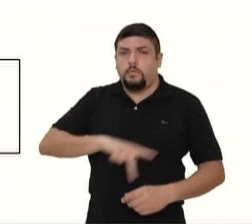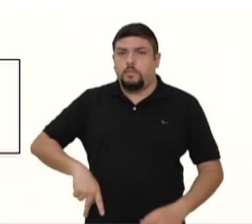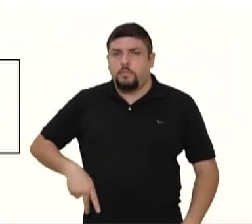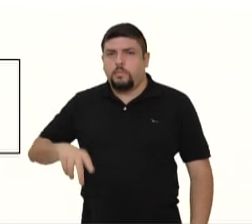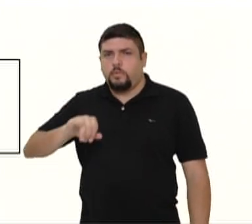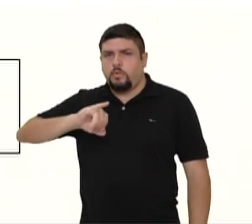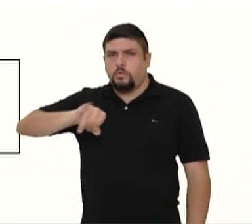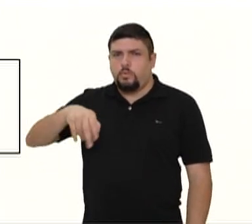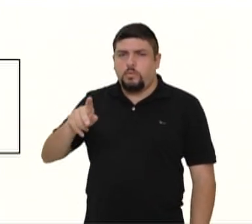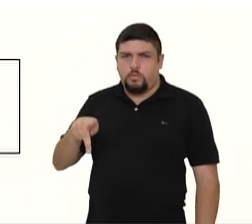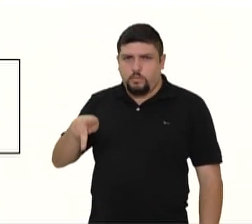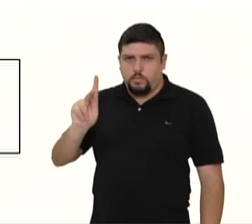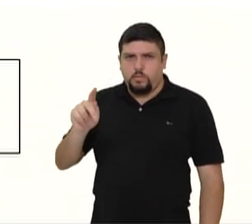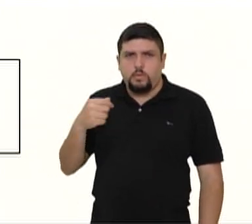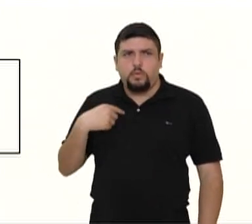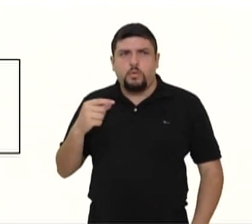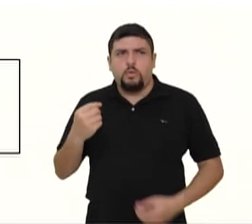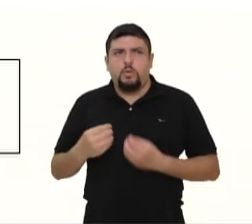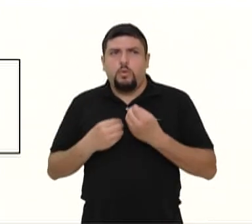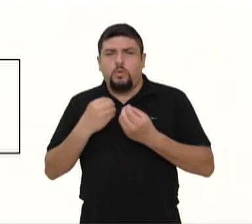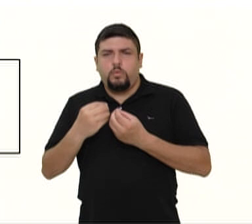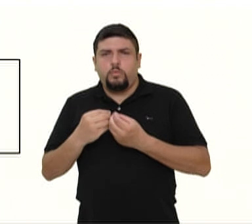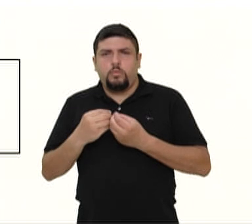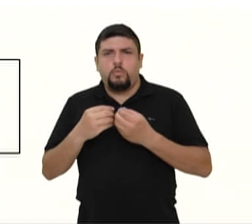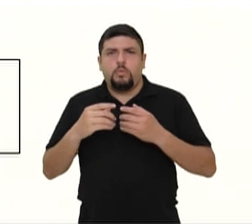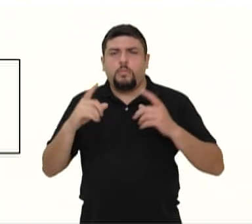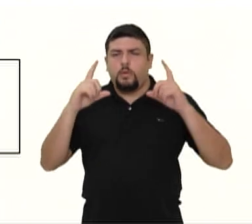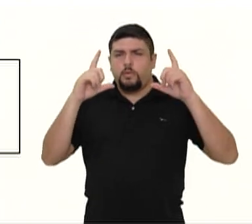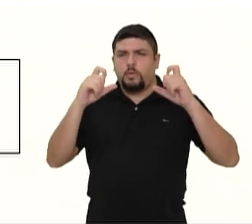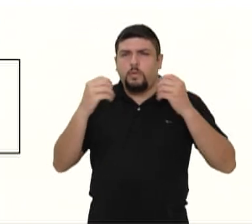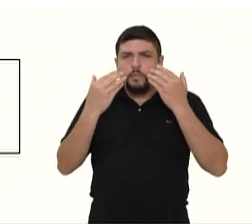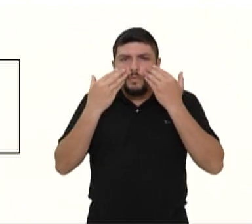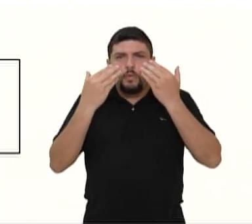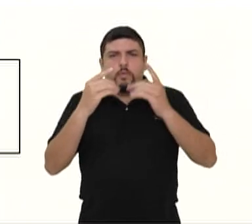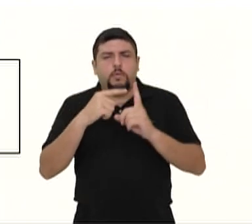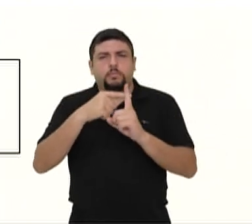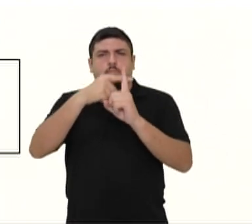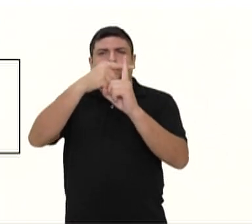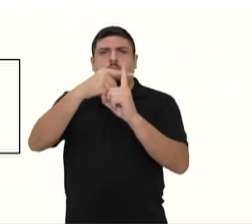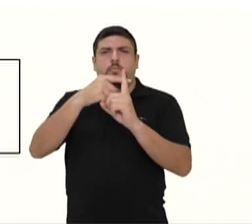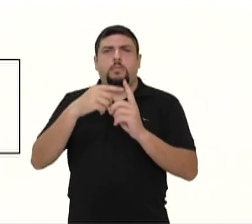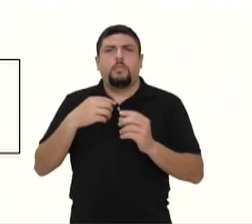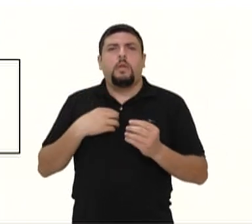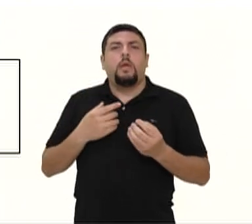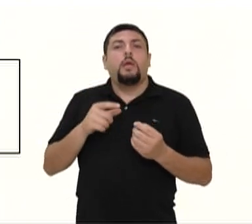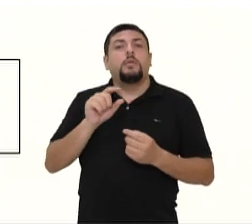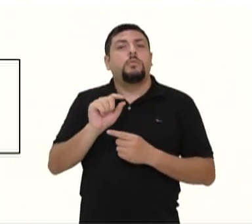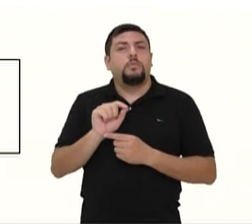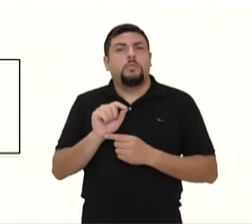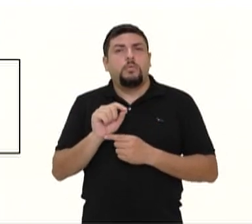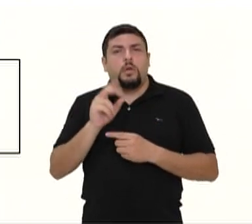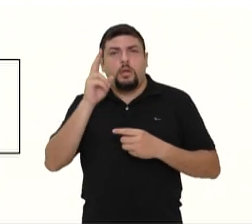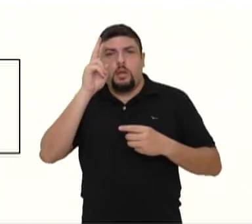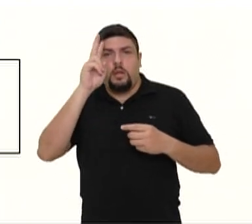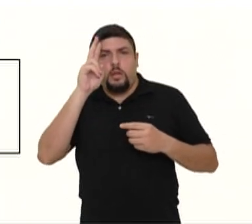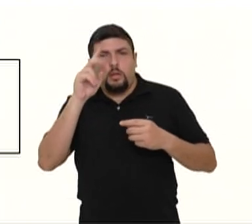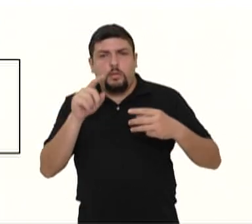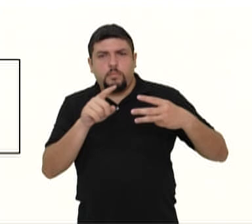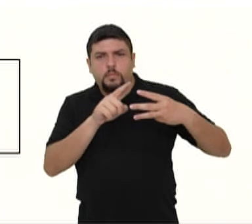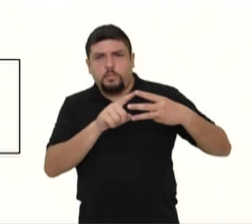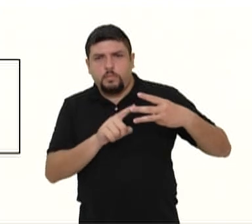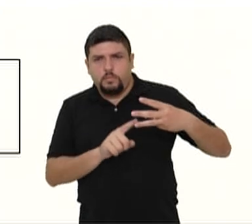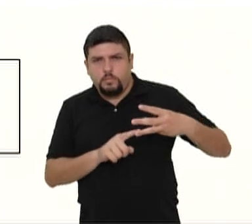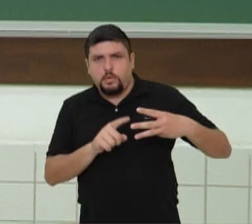imagem fotografado diante do Cruzeiro de Brasília, ok? O Cruzeiro aí que marca, assim, lembrando, né, as nossas 3 capitais,